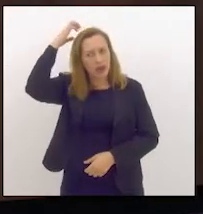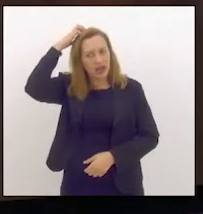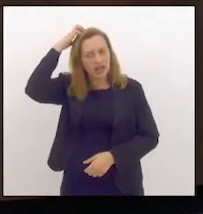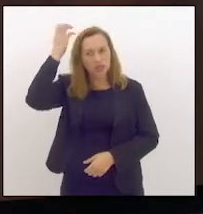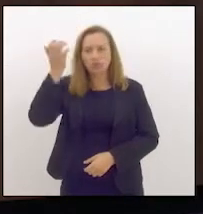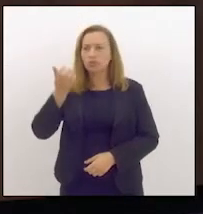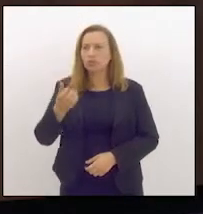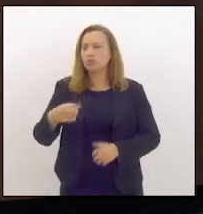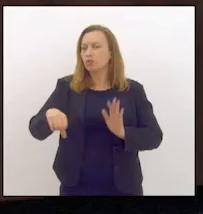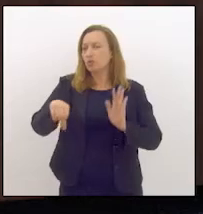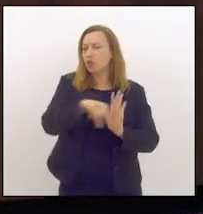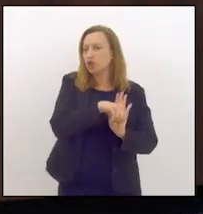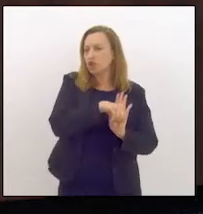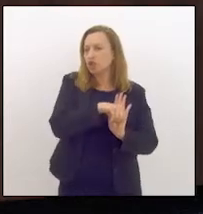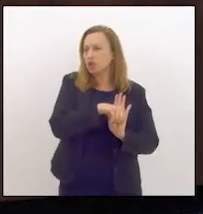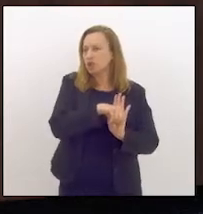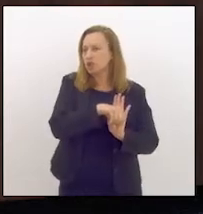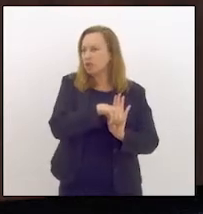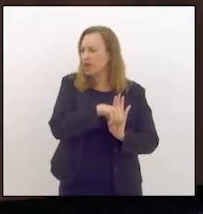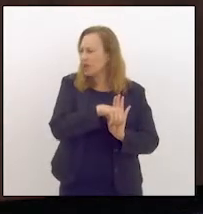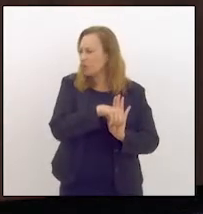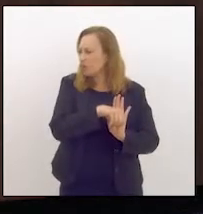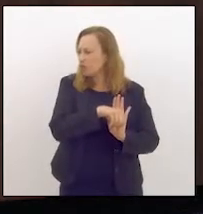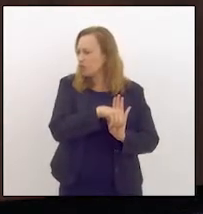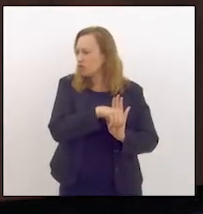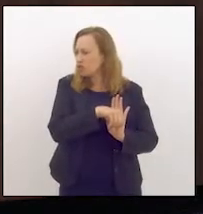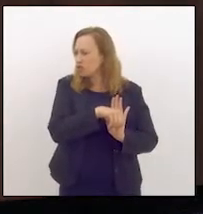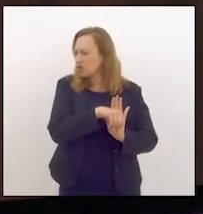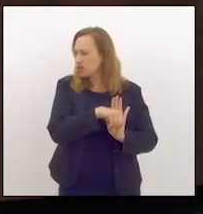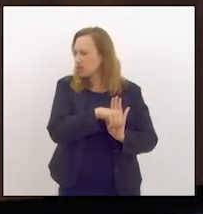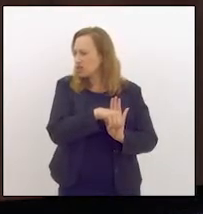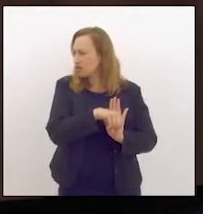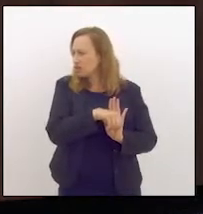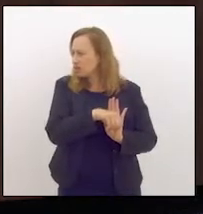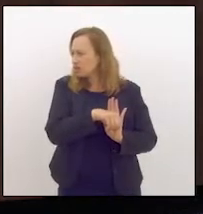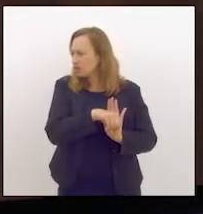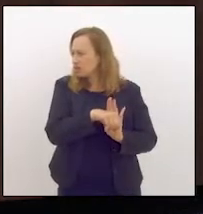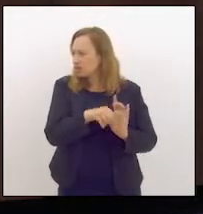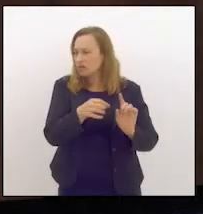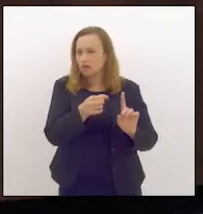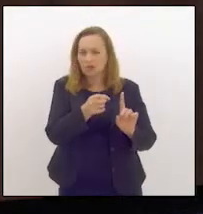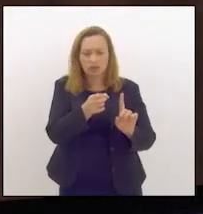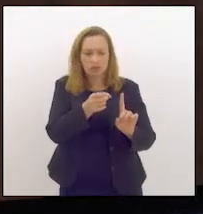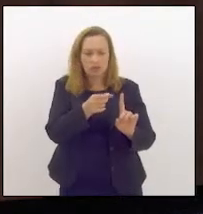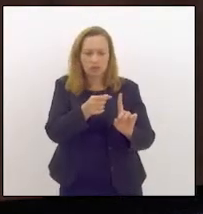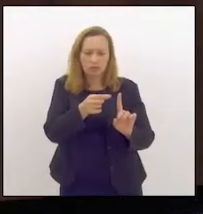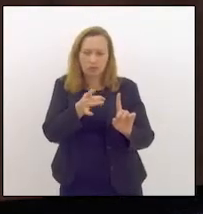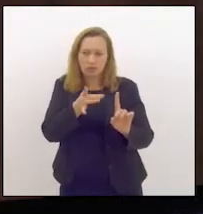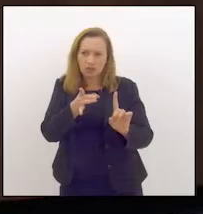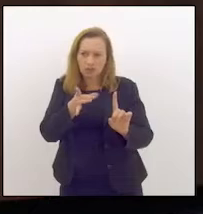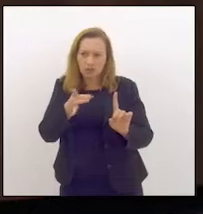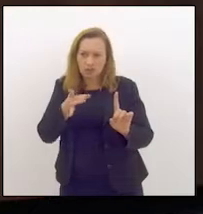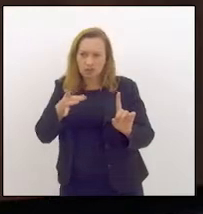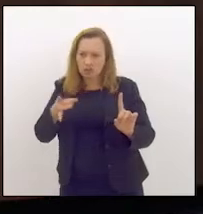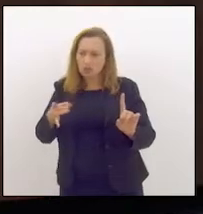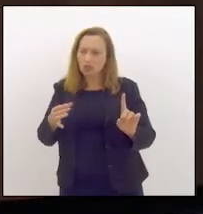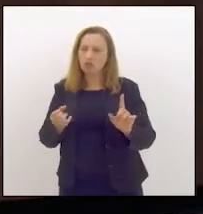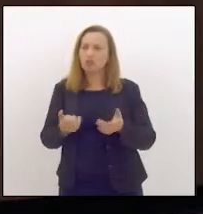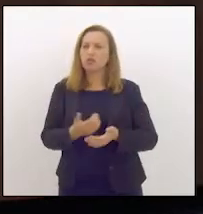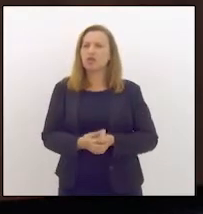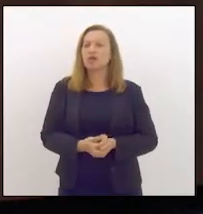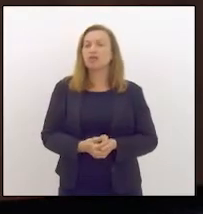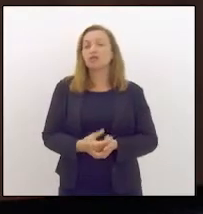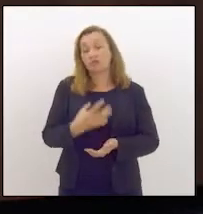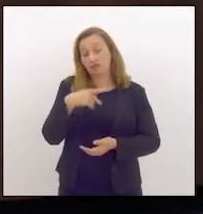é assim a gente tô falando aqui agora de forma muito séria até porque tem a